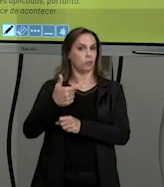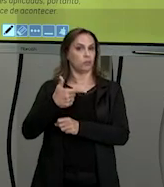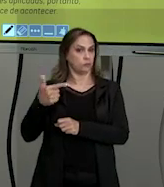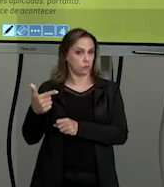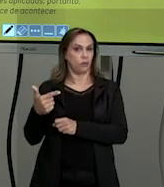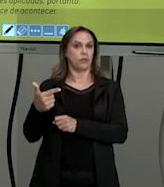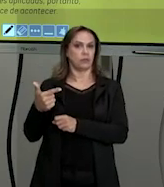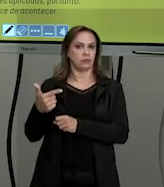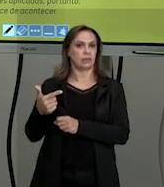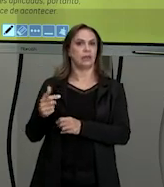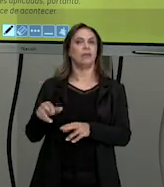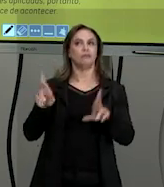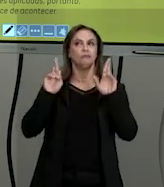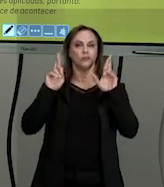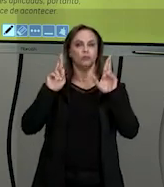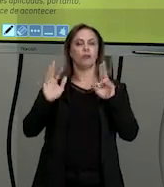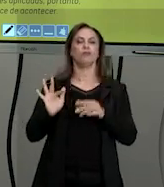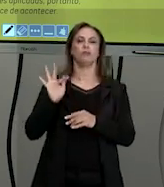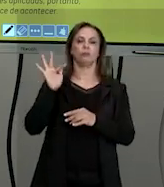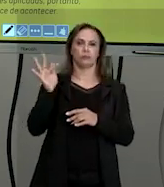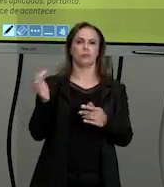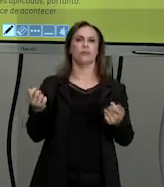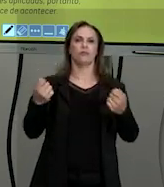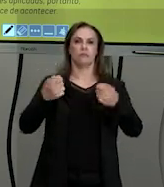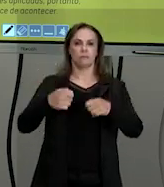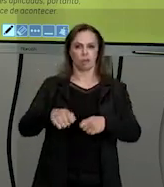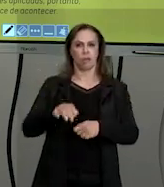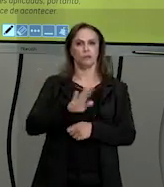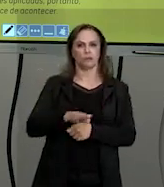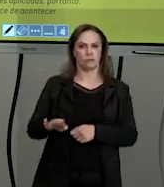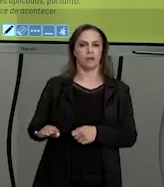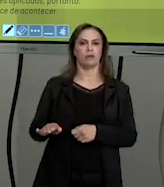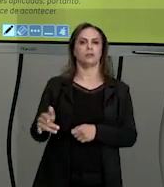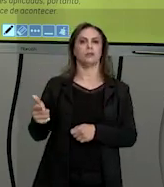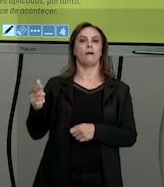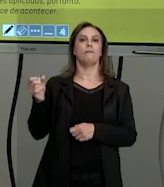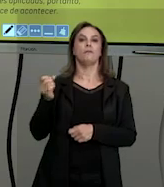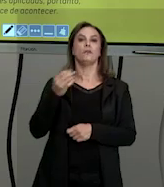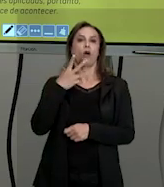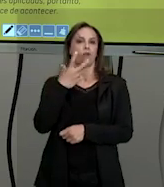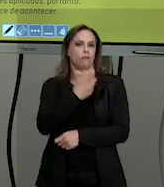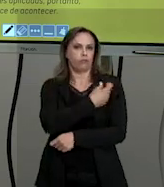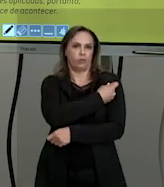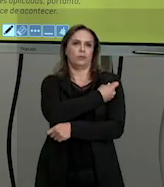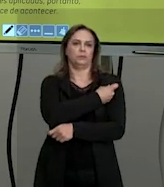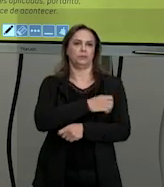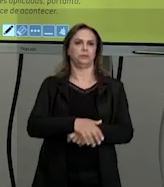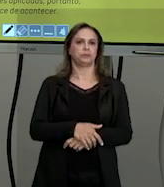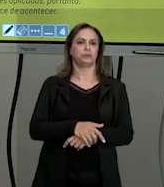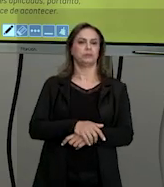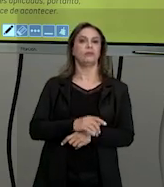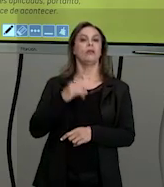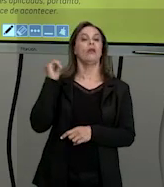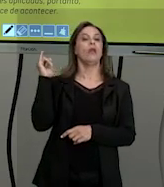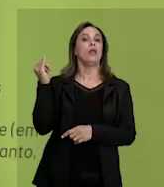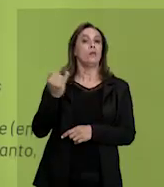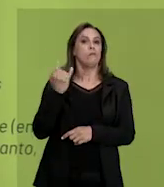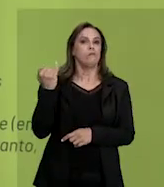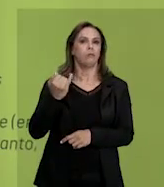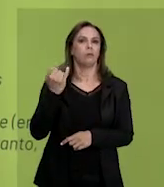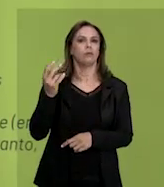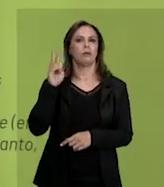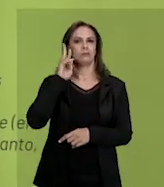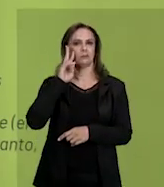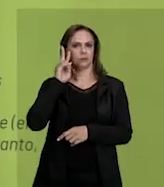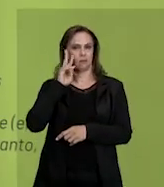né? É interessante contextualizar que, sendo Singapura uma cidade-estado, todos os casos de óbitos passam pelo